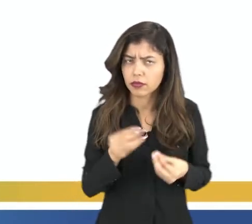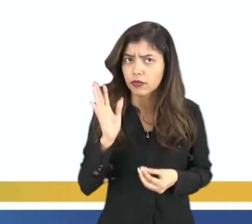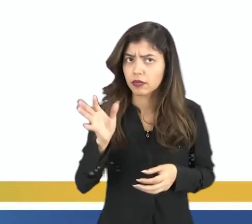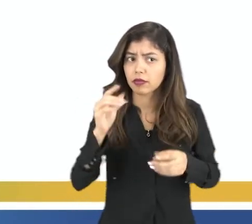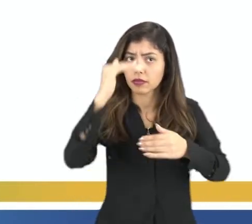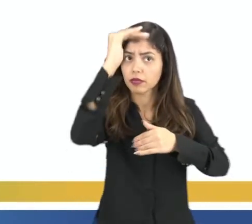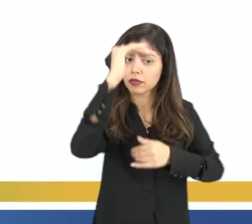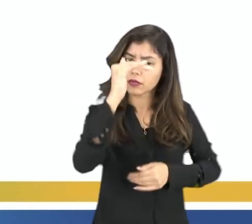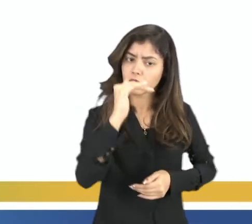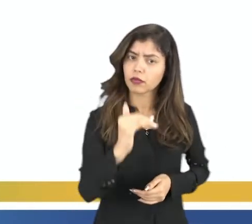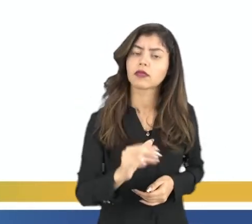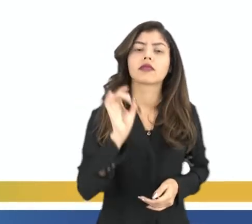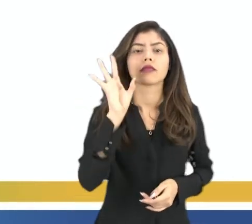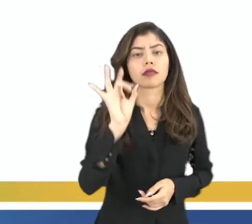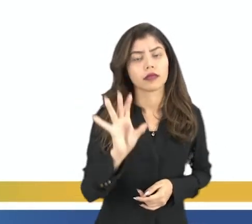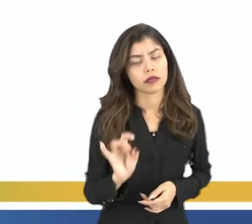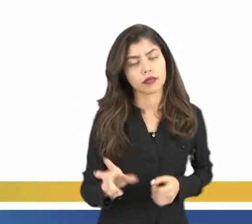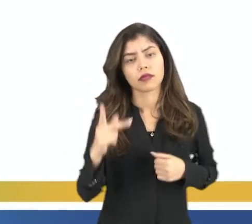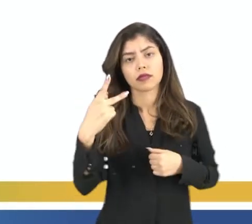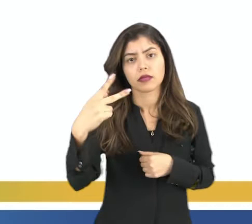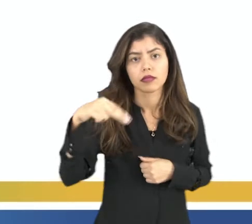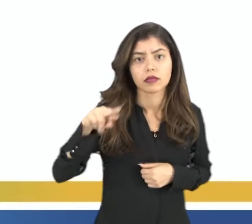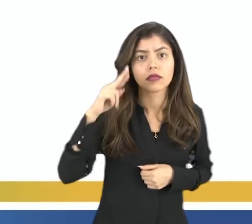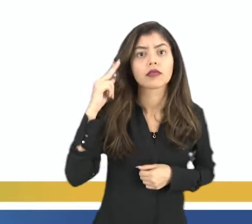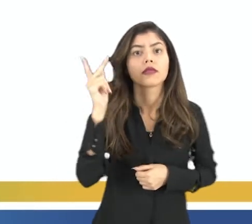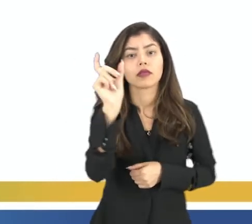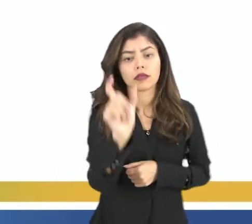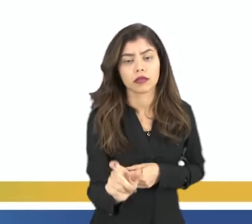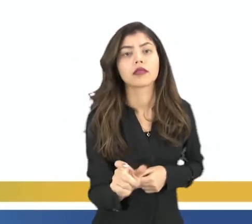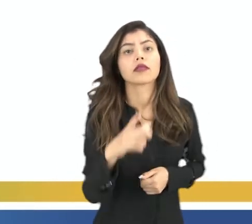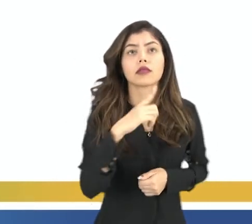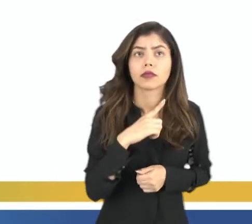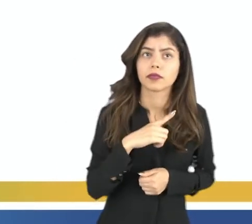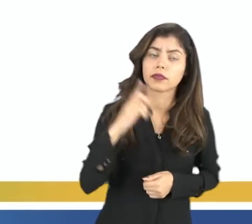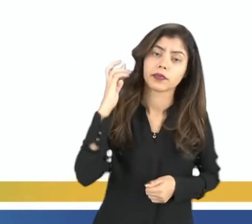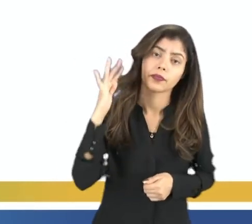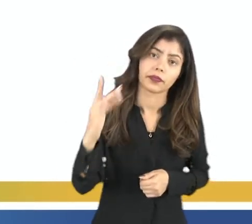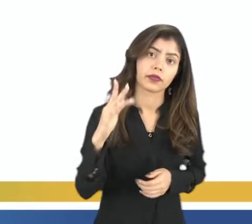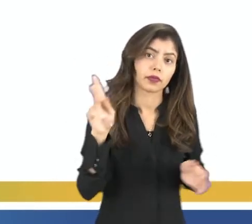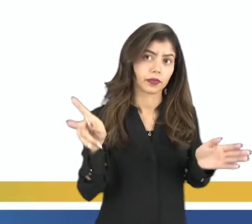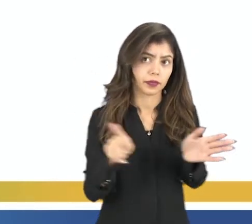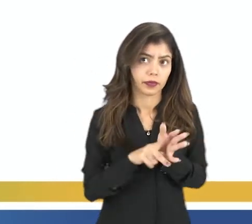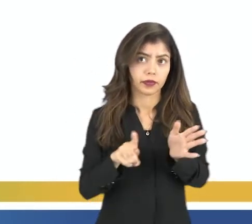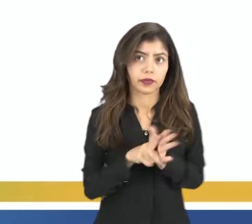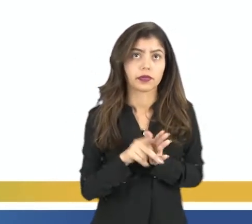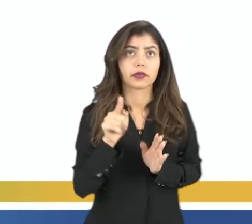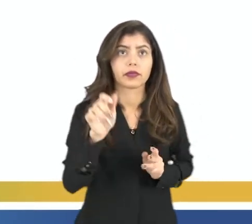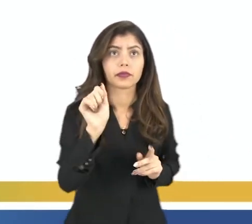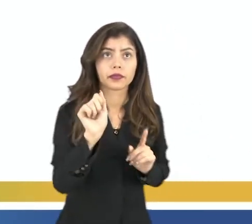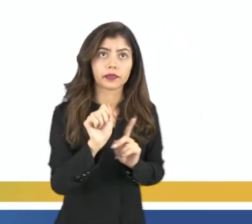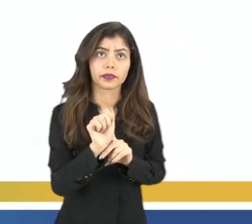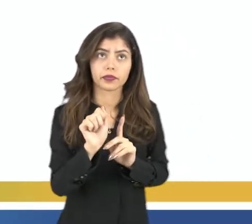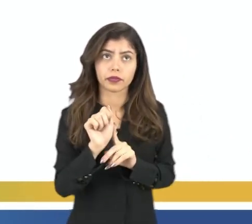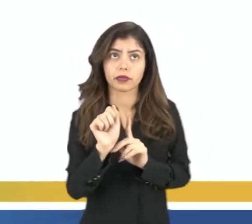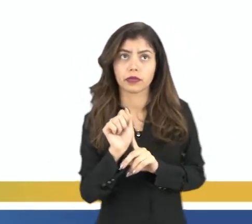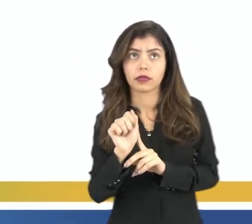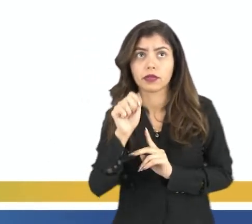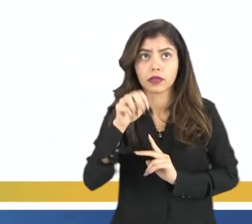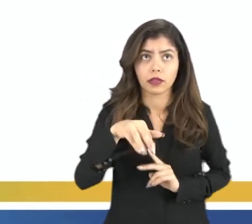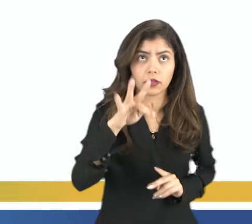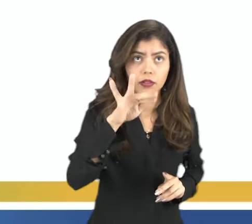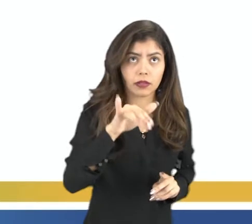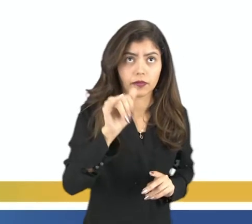aquela listinha que para cada pronome pessoal tem um reflexivo correspondente. Então, eu tenho na letra A, Mary